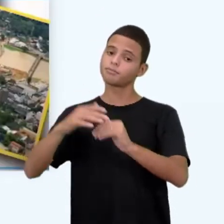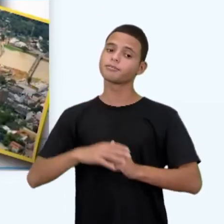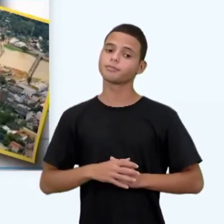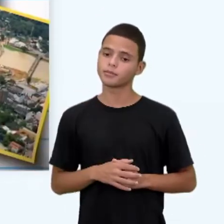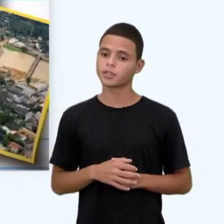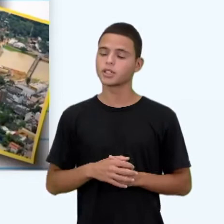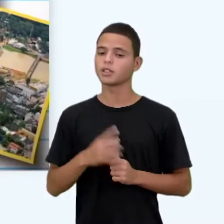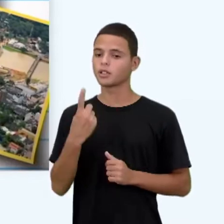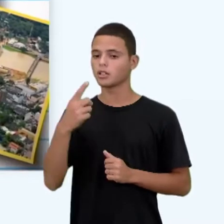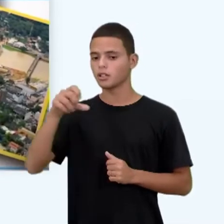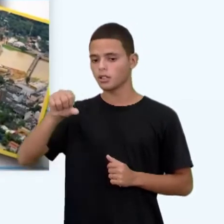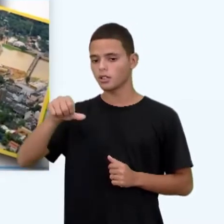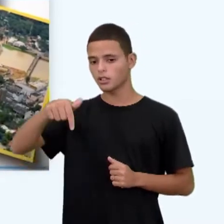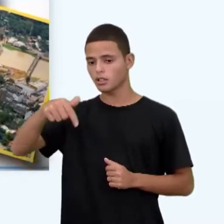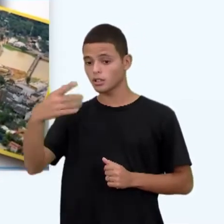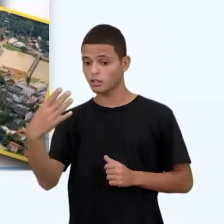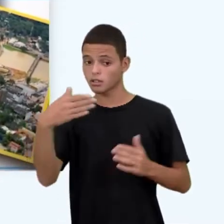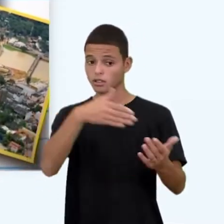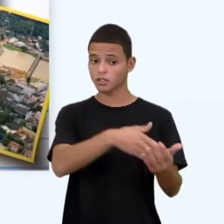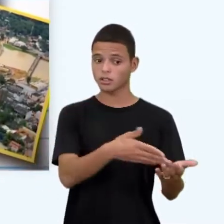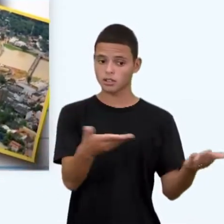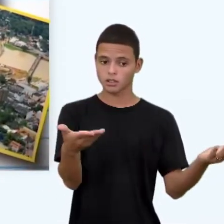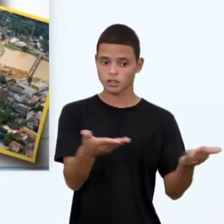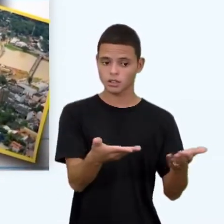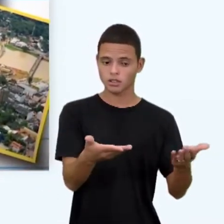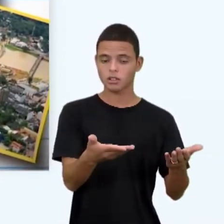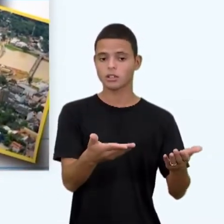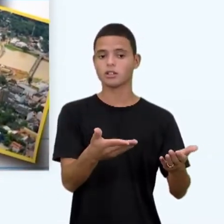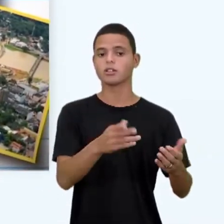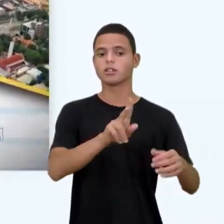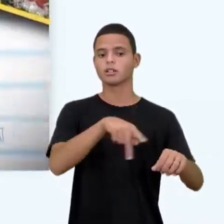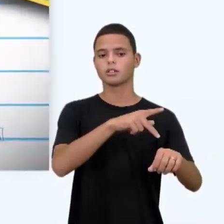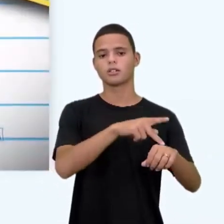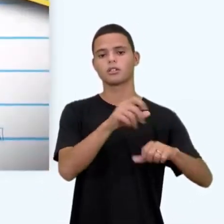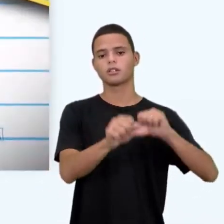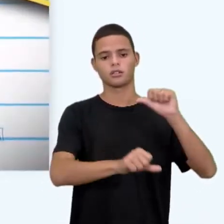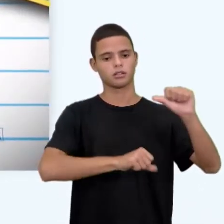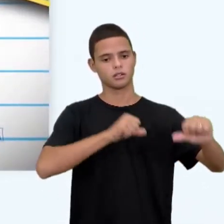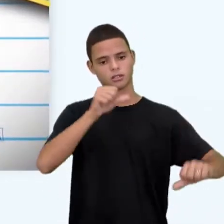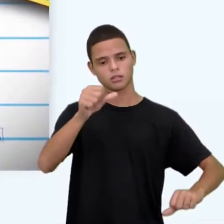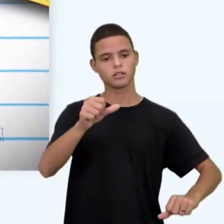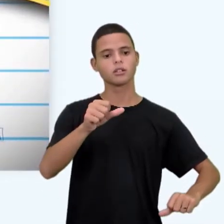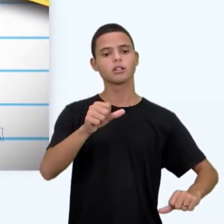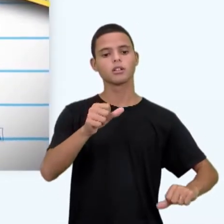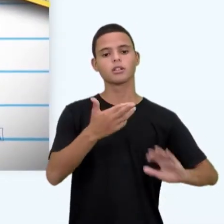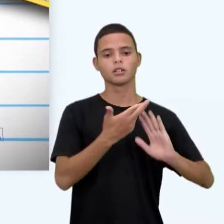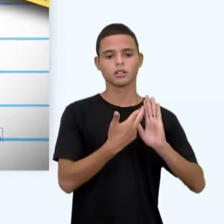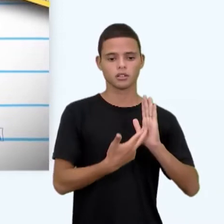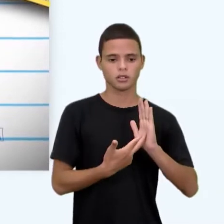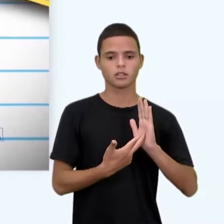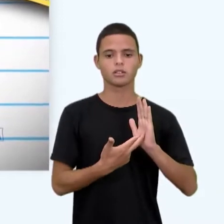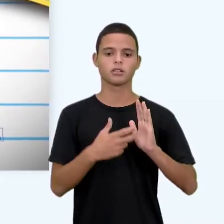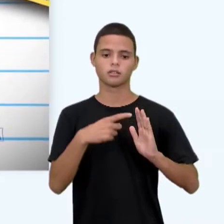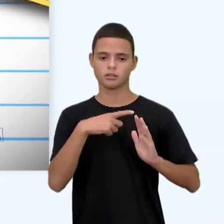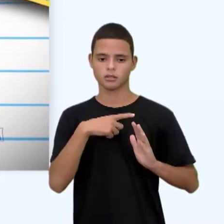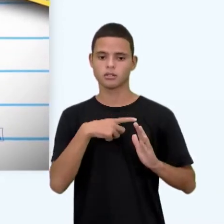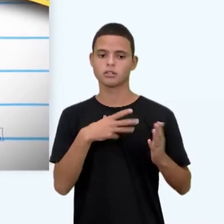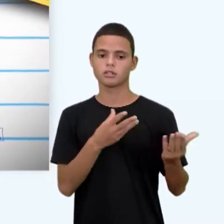De 1974 para cá, o país mudou bastante e a análise dos registros refletem essas mudanças.